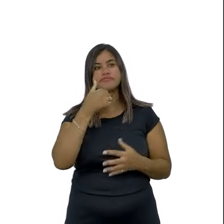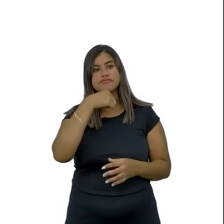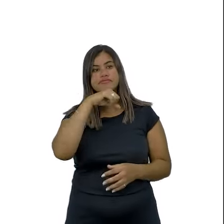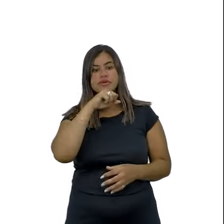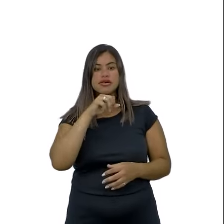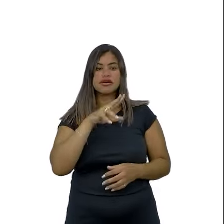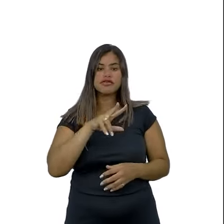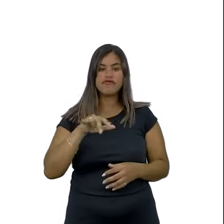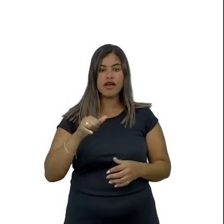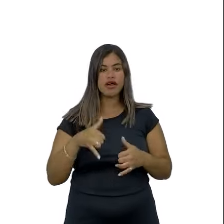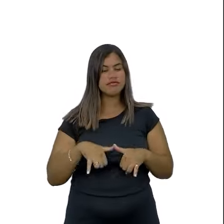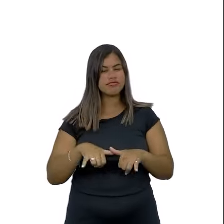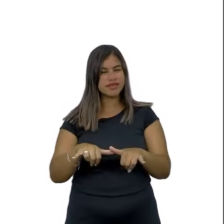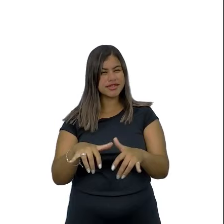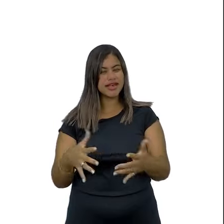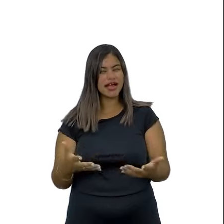vai